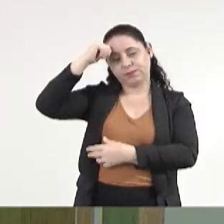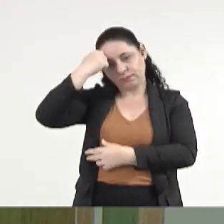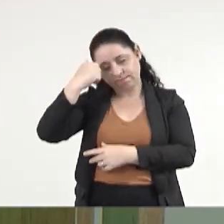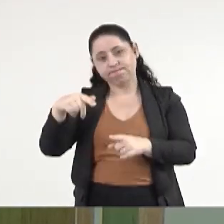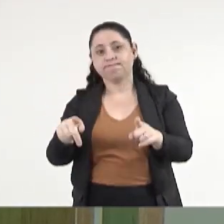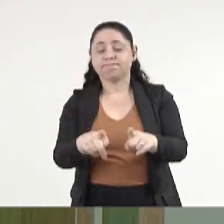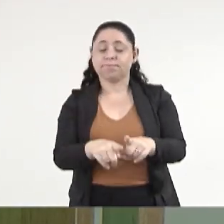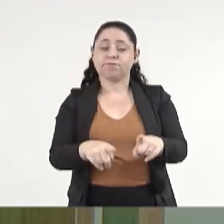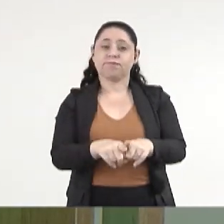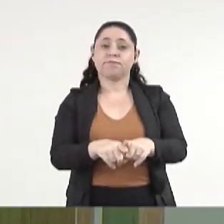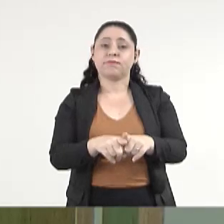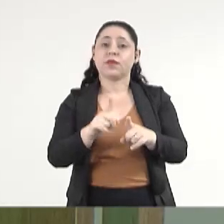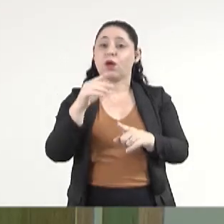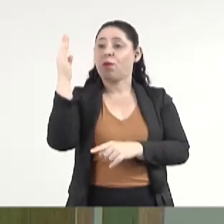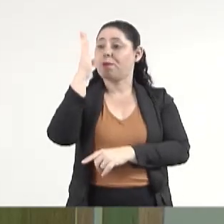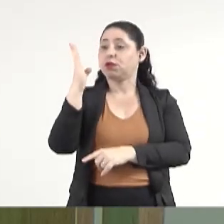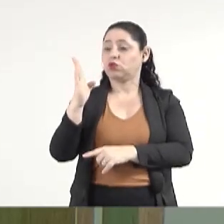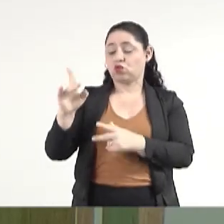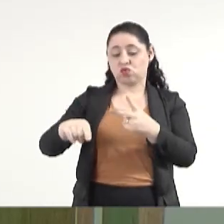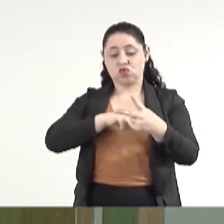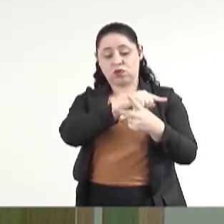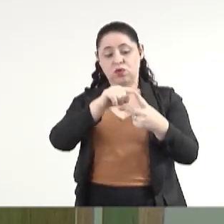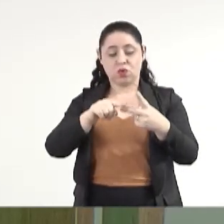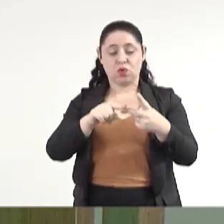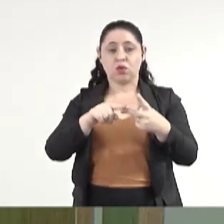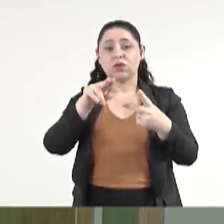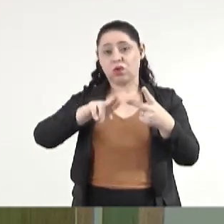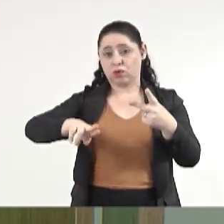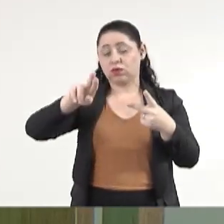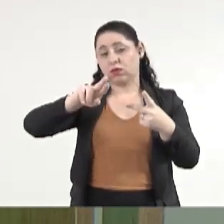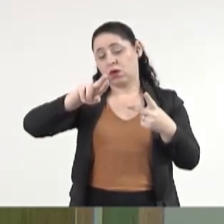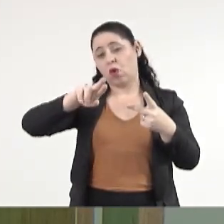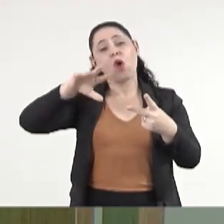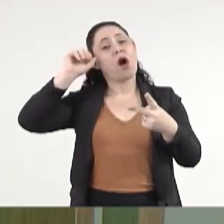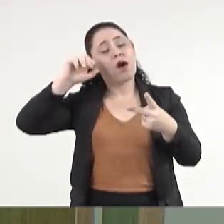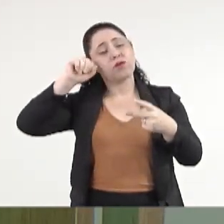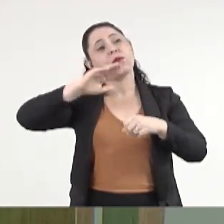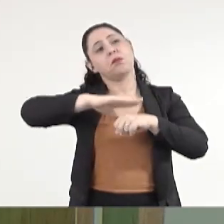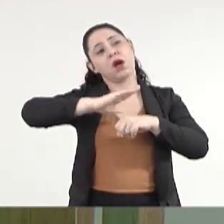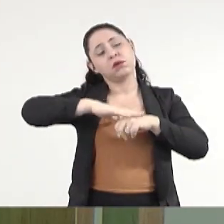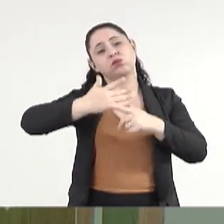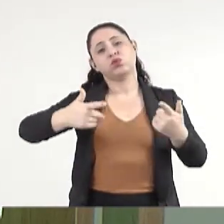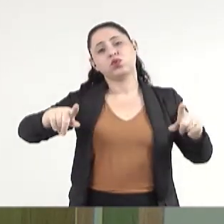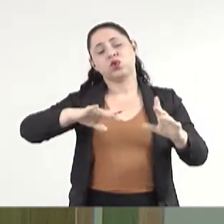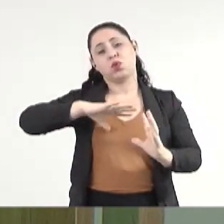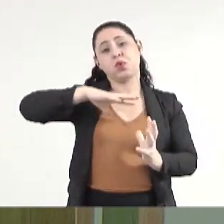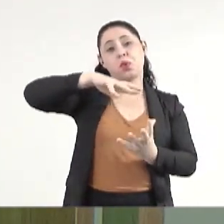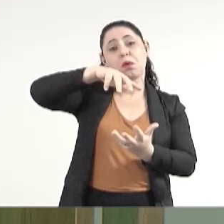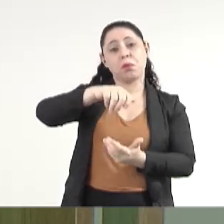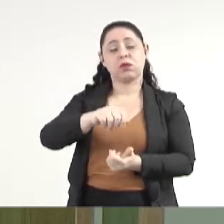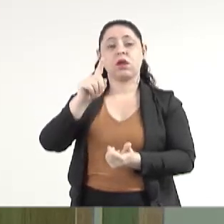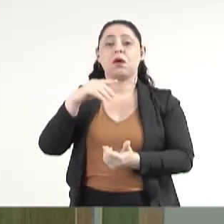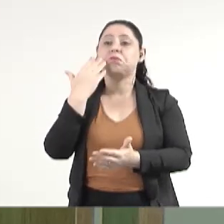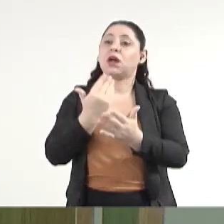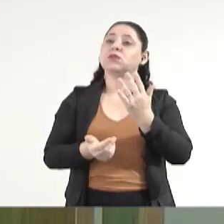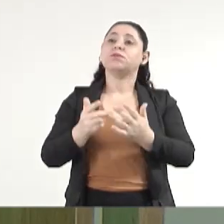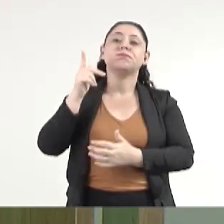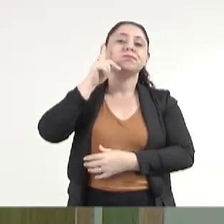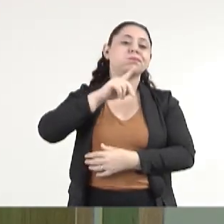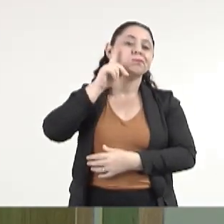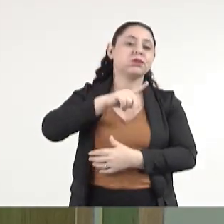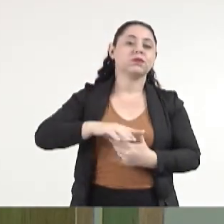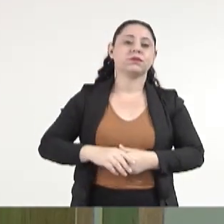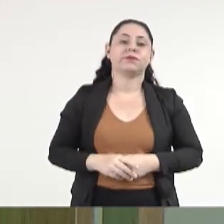afro-caribenhas e que o Brasil é o segundo consumidor de reggae no mundo. A gente só perde para os